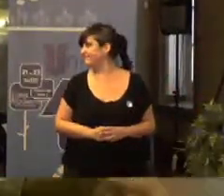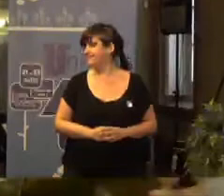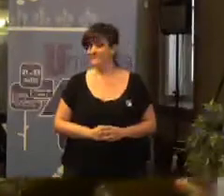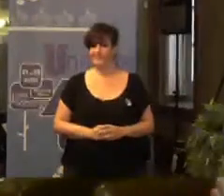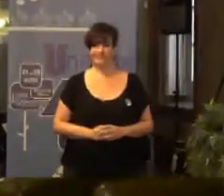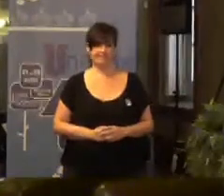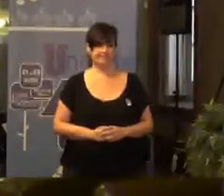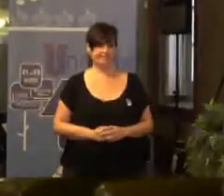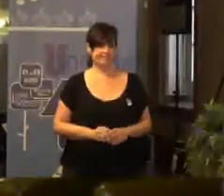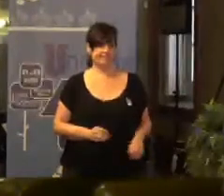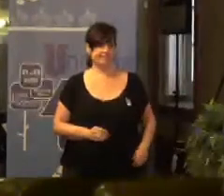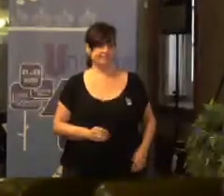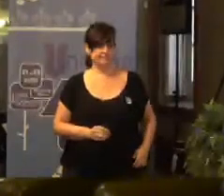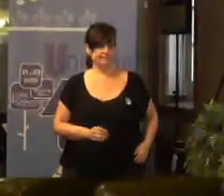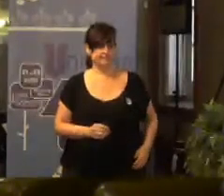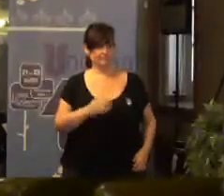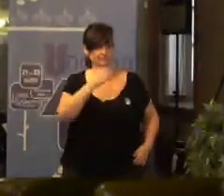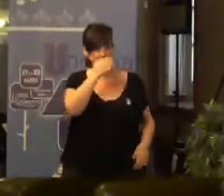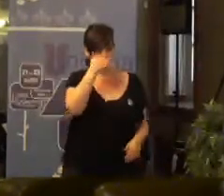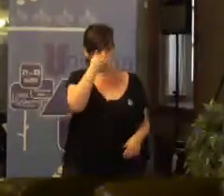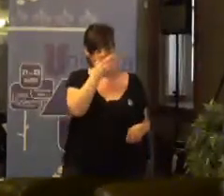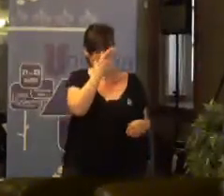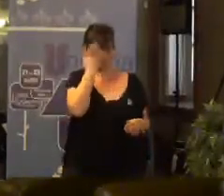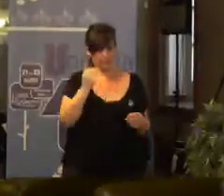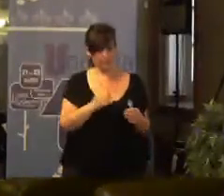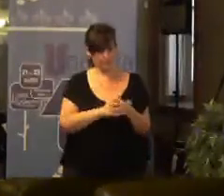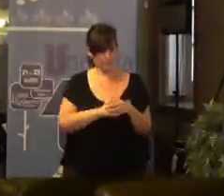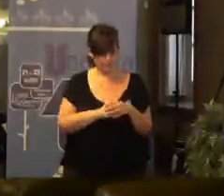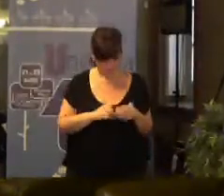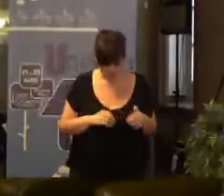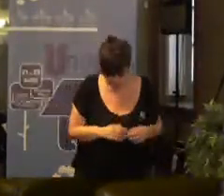No como se faz, faço a mínima ideia, nenhum de nós faz.